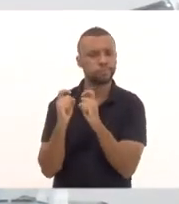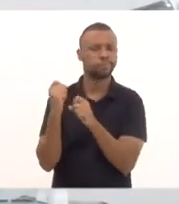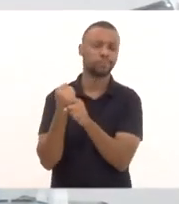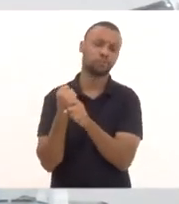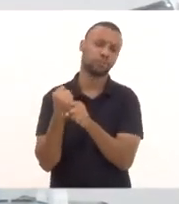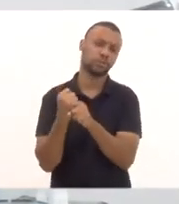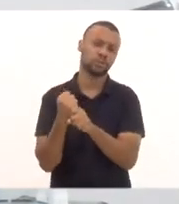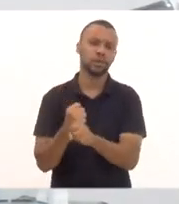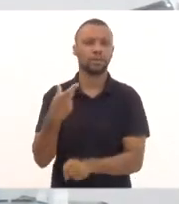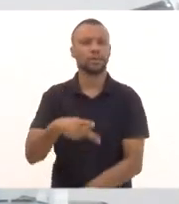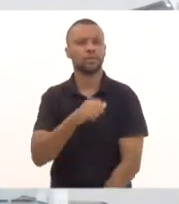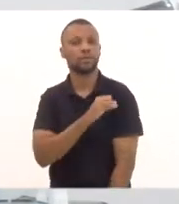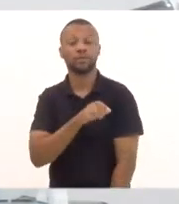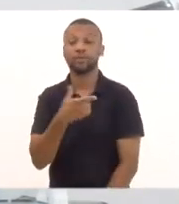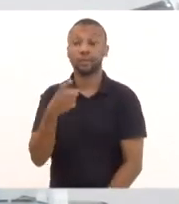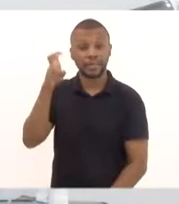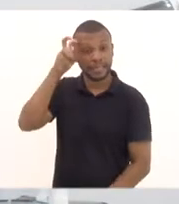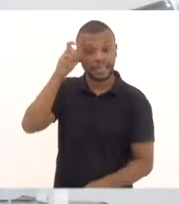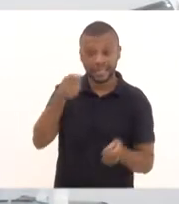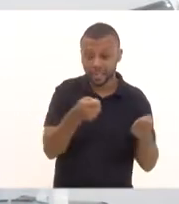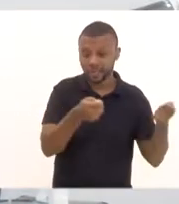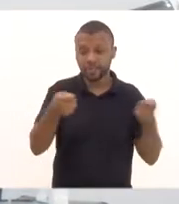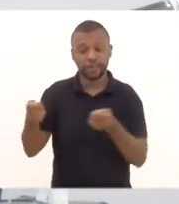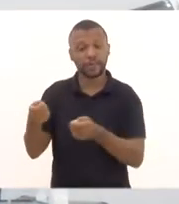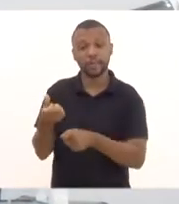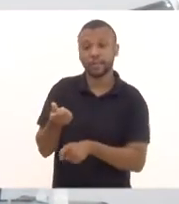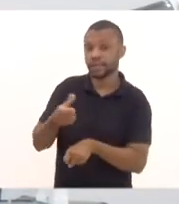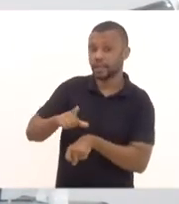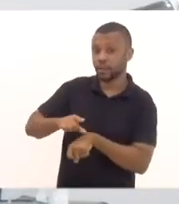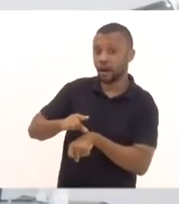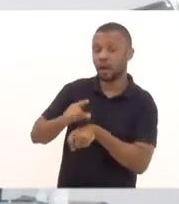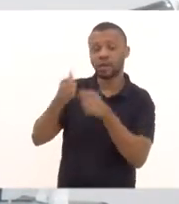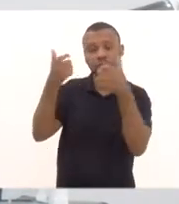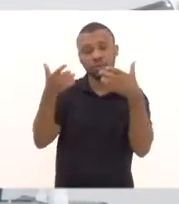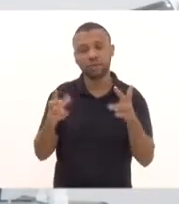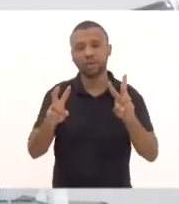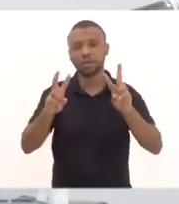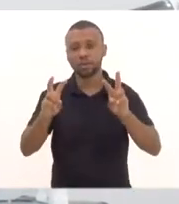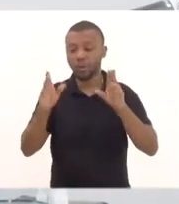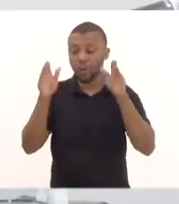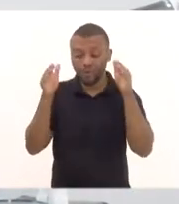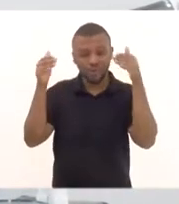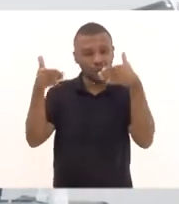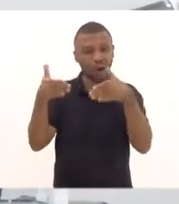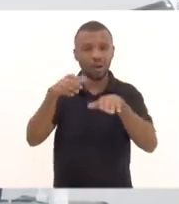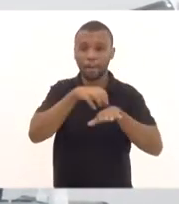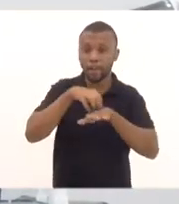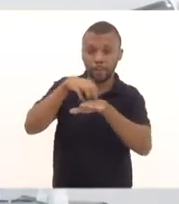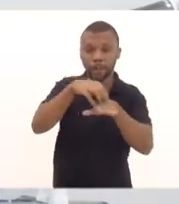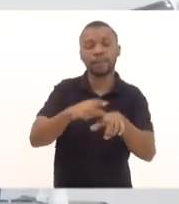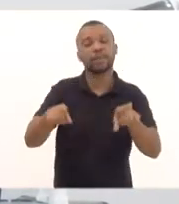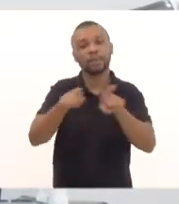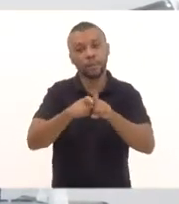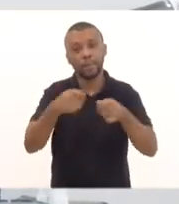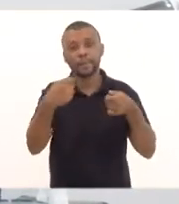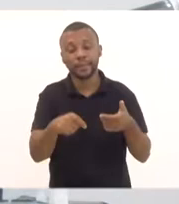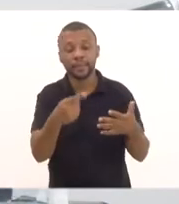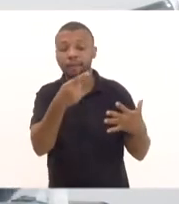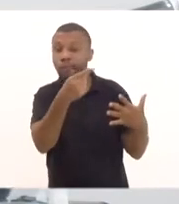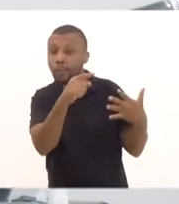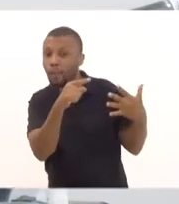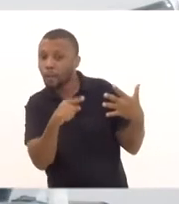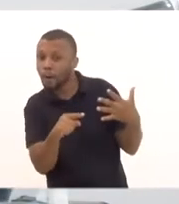semanais às quintas-feiras às dezoito horas para o fórum de mobilidade deve também ser instado a se pronunciar